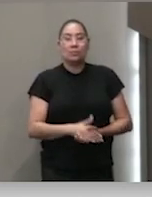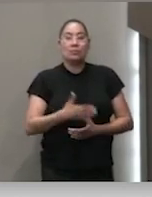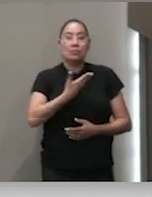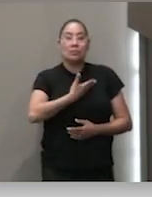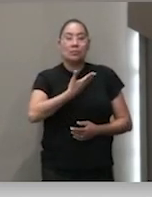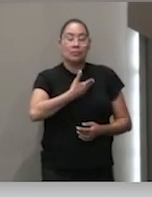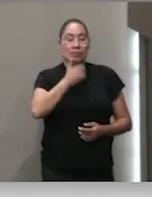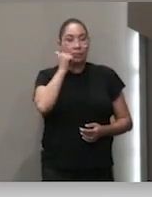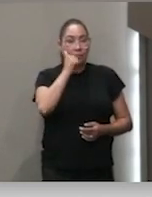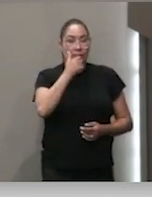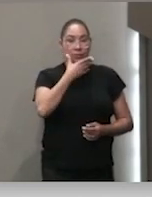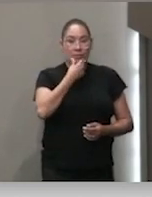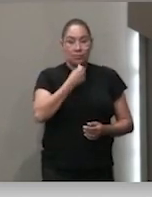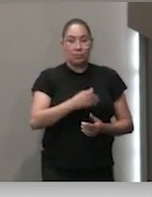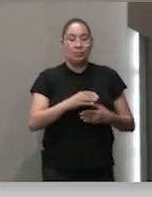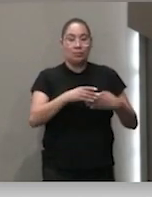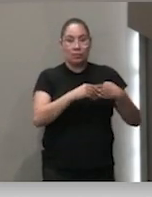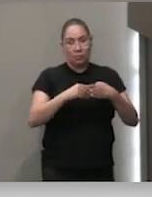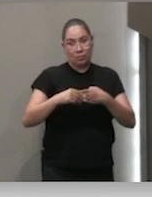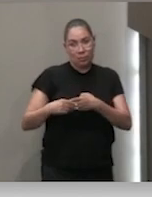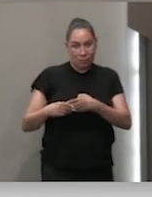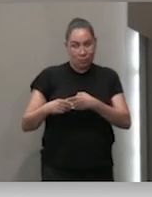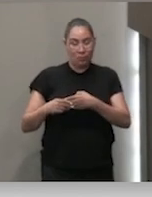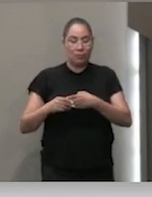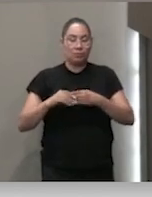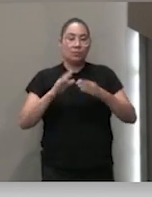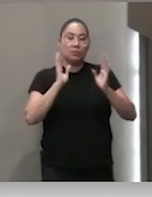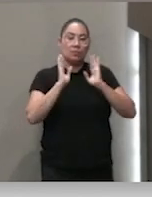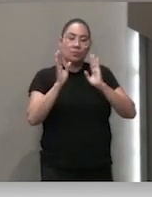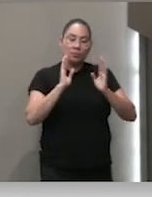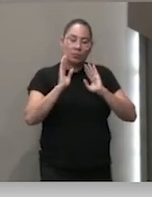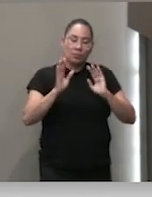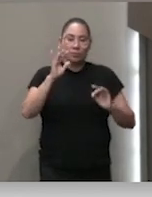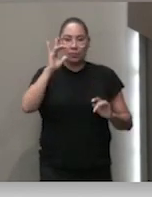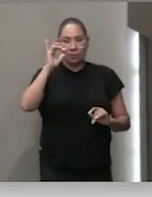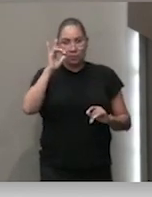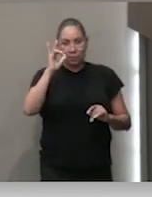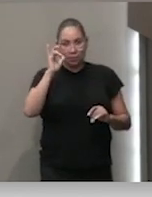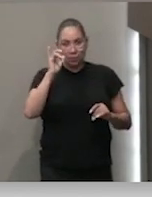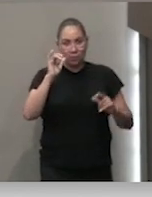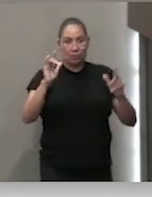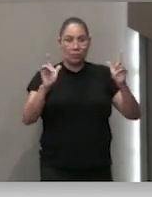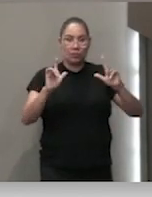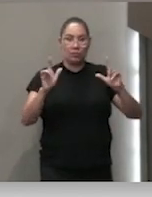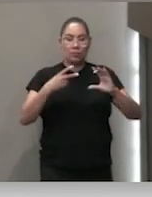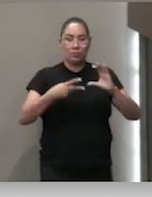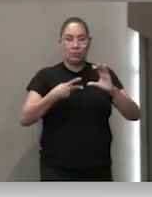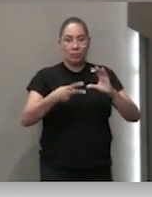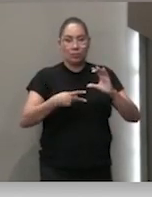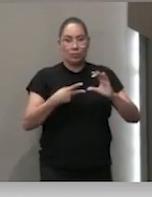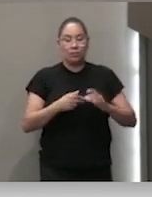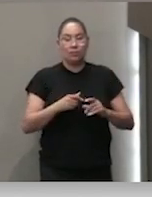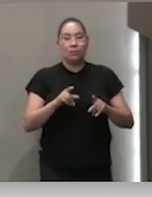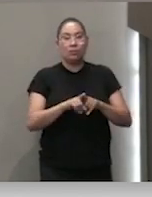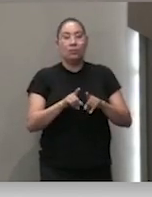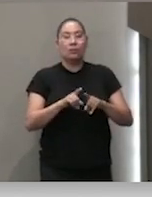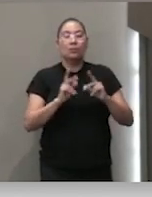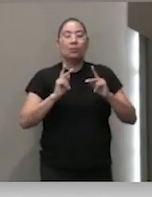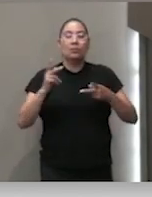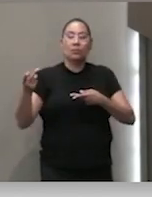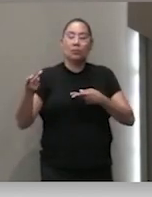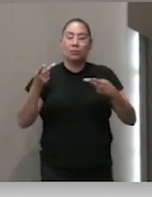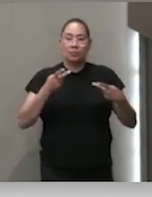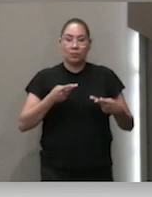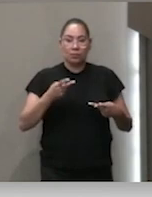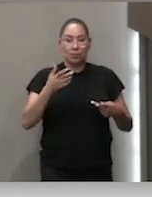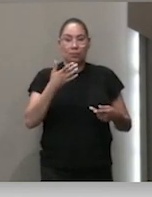e amigas que nos acompanham através das redes sociais, TV Câmara, queridos amigos também que nos visitam no